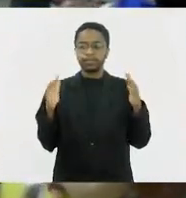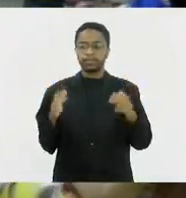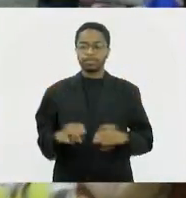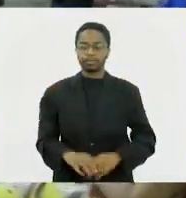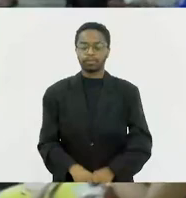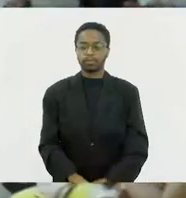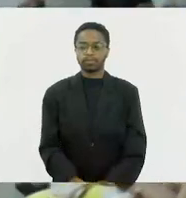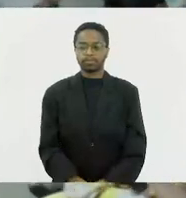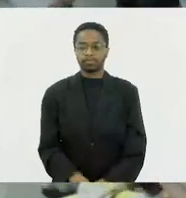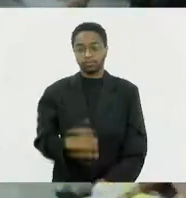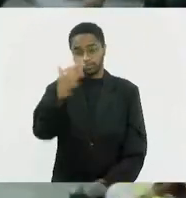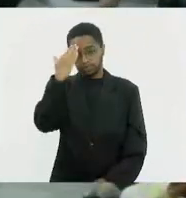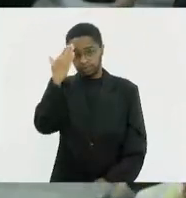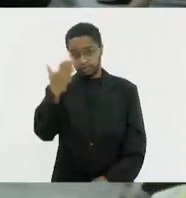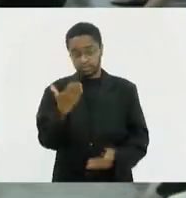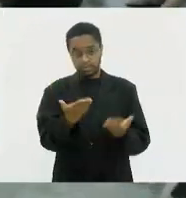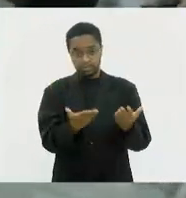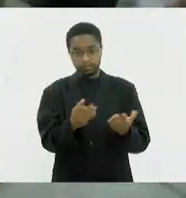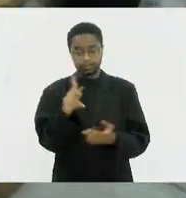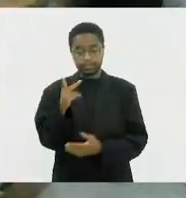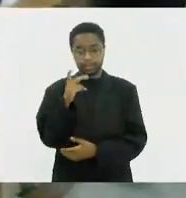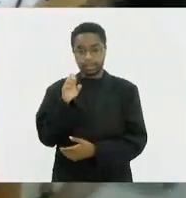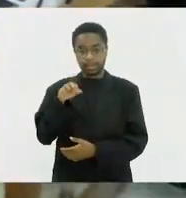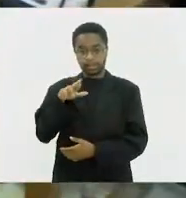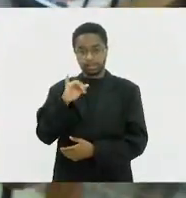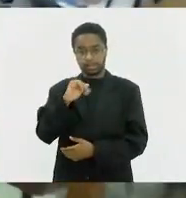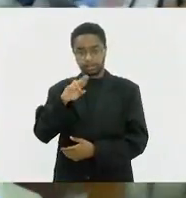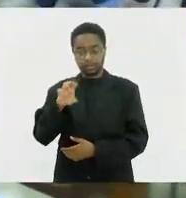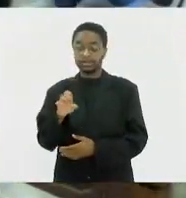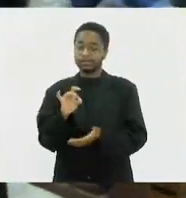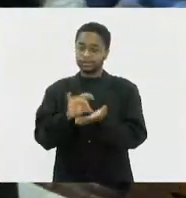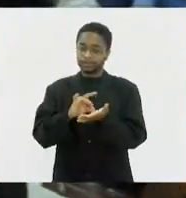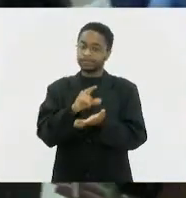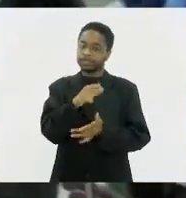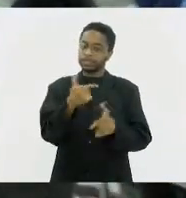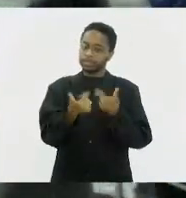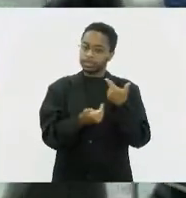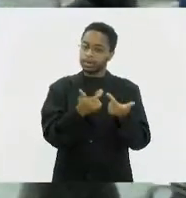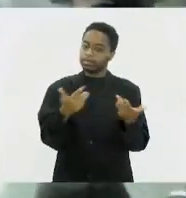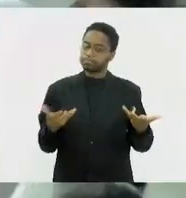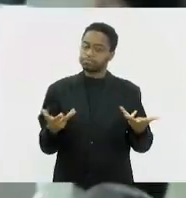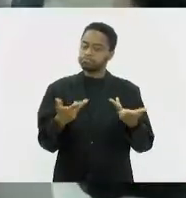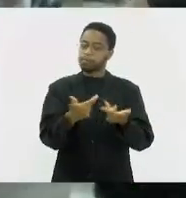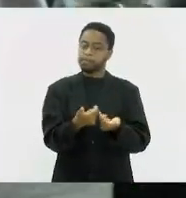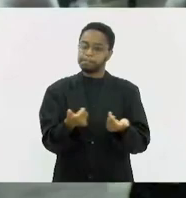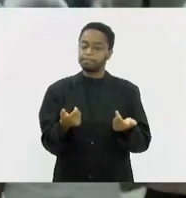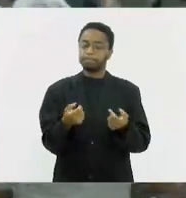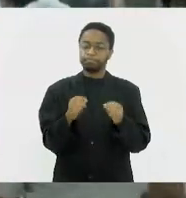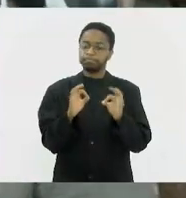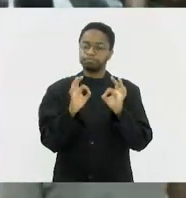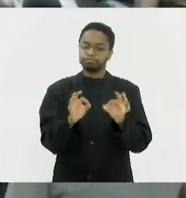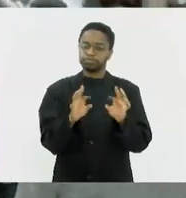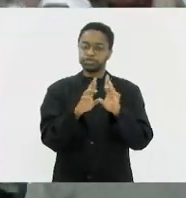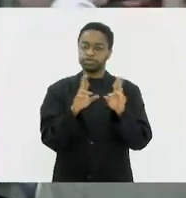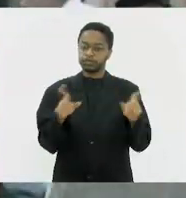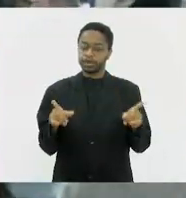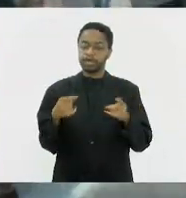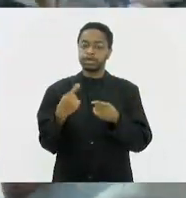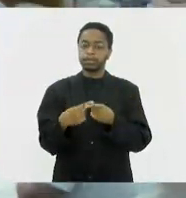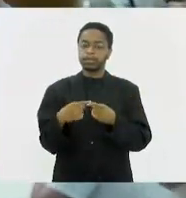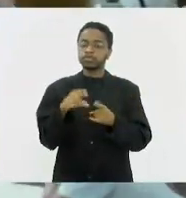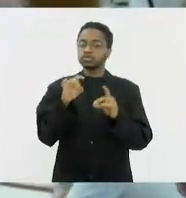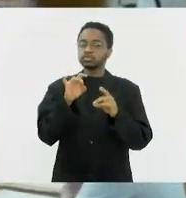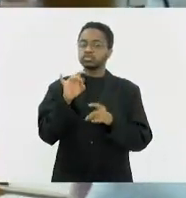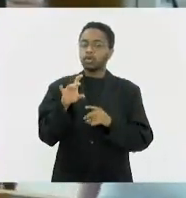Muito obrigado, Coronel Henrique. Realmente você faz um trabalho de excelência, diferenciado, não só na questão da